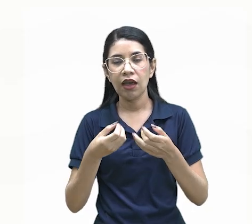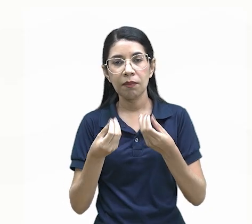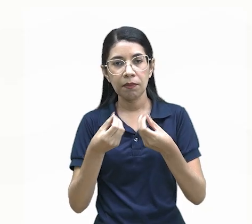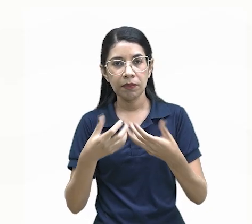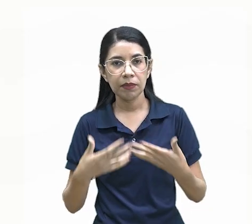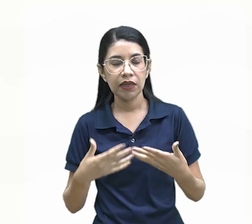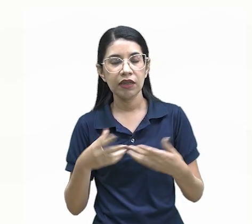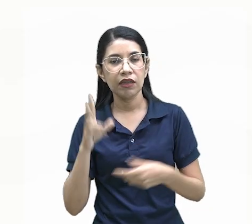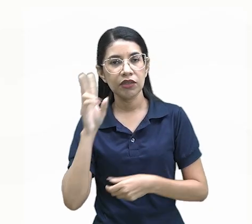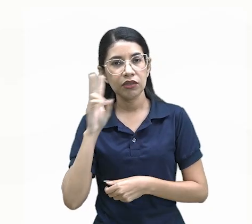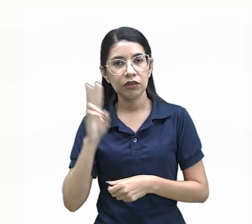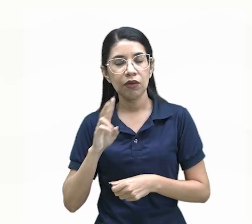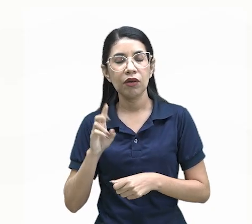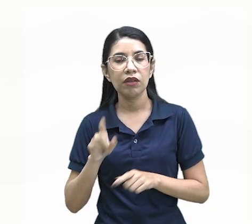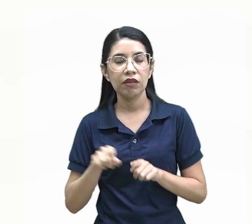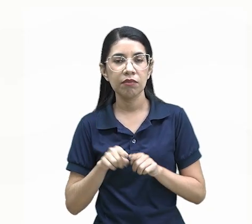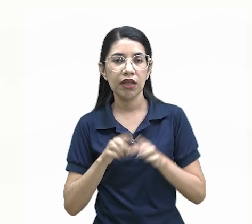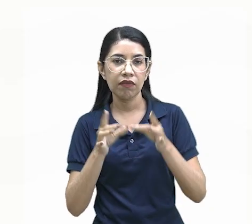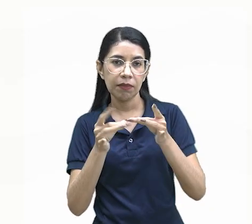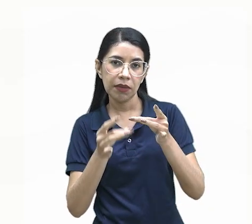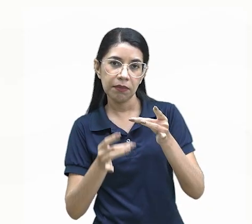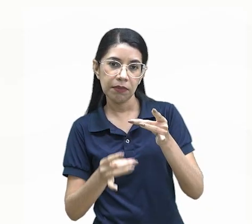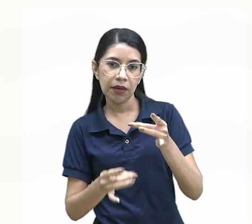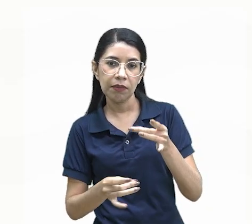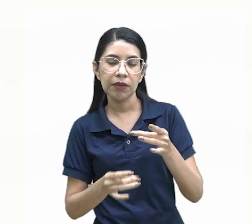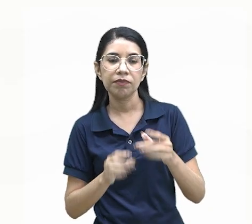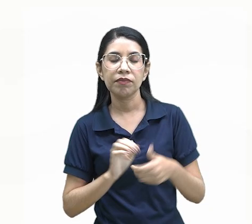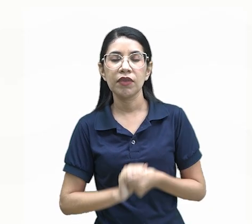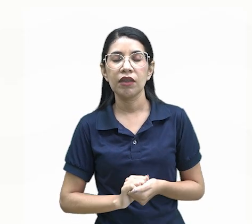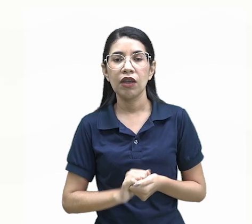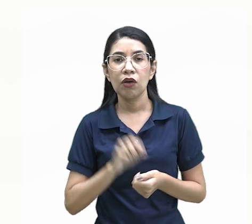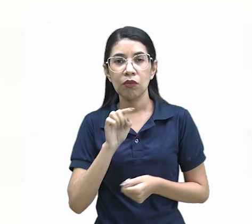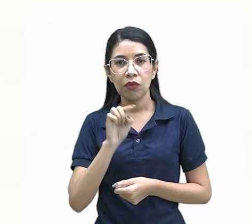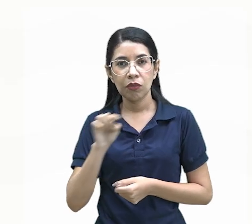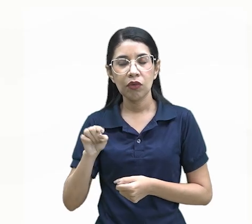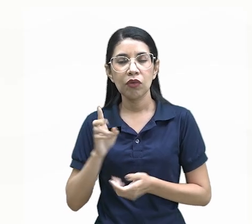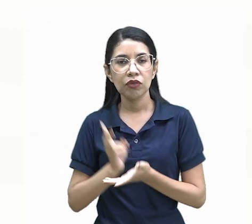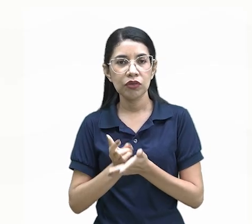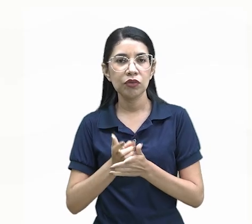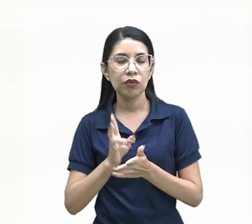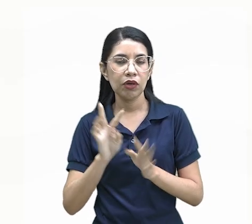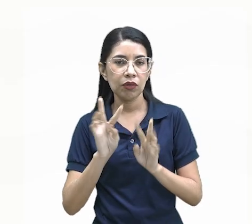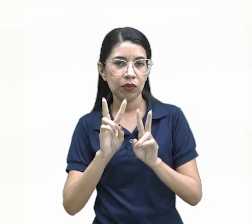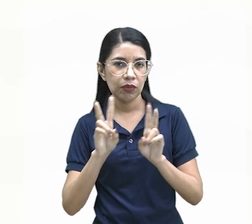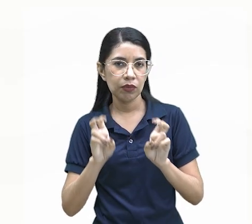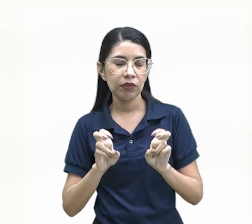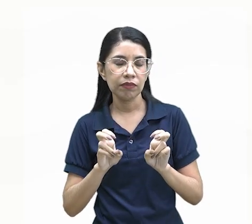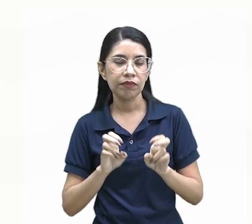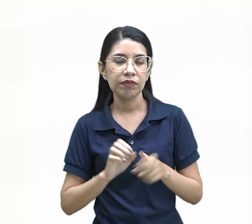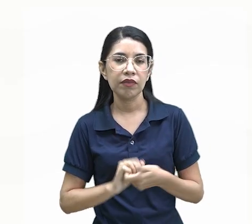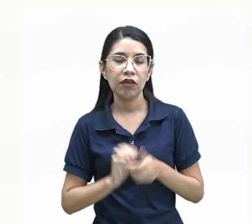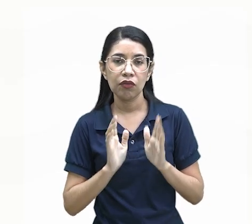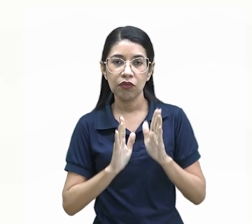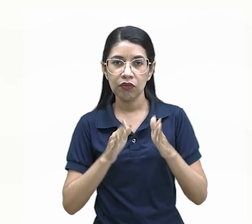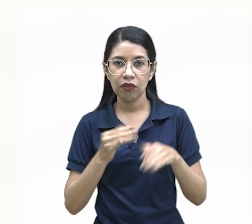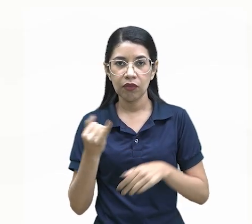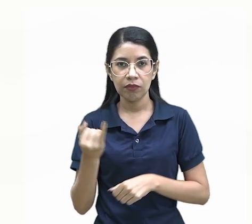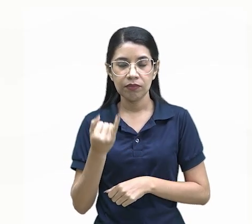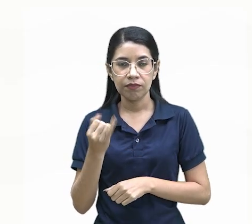na história, né, ela desenvolve mais essas reticências, é para dizer que tem mais texto, tá? Mas a gente só está focando nas partes